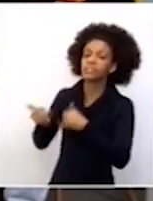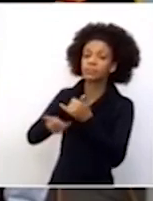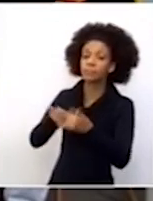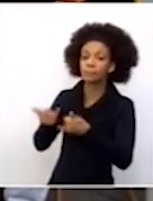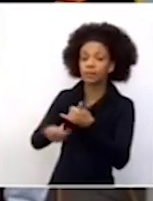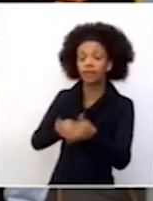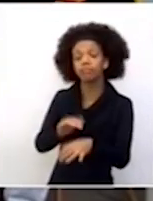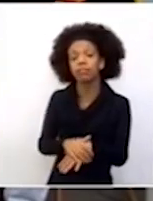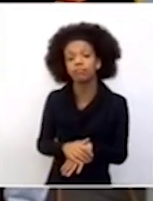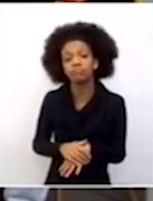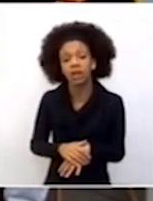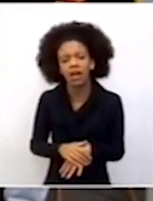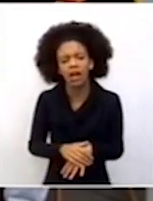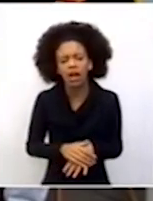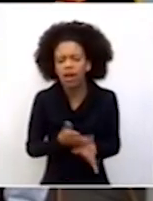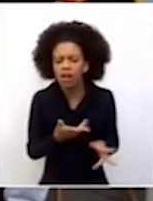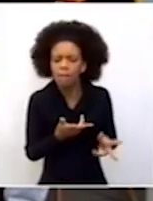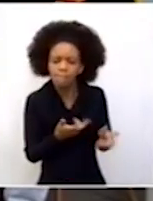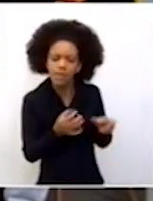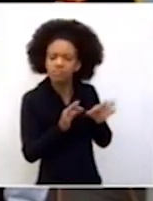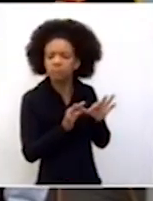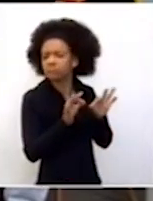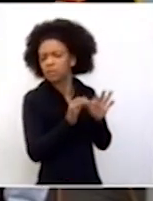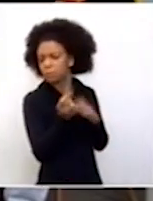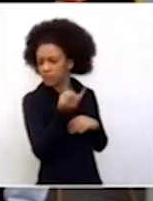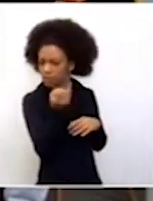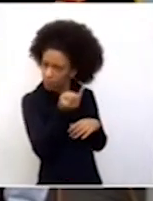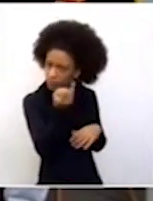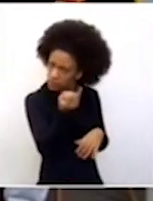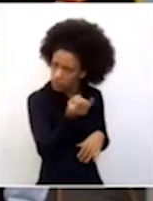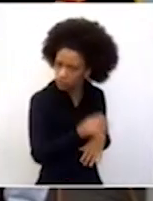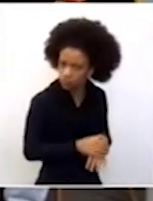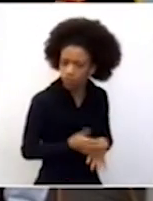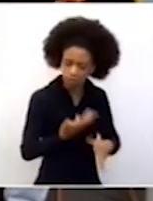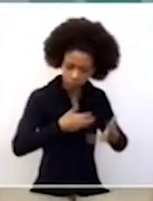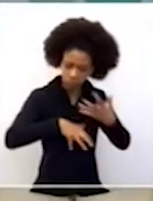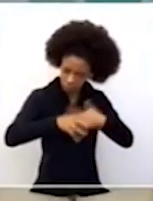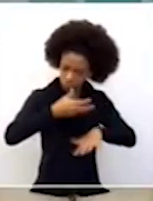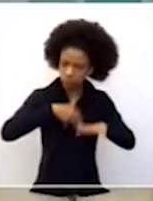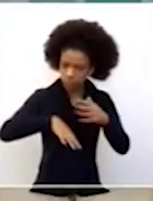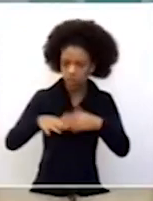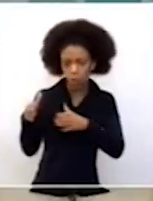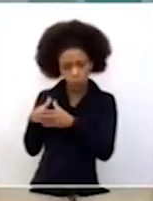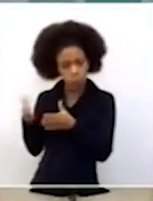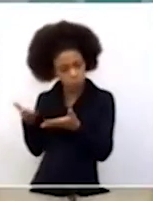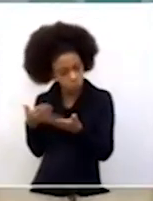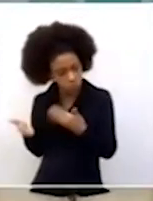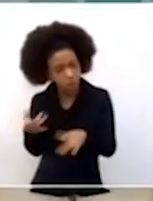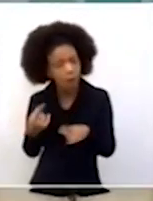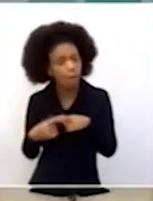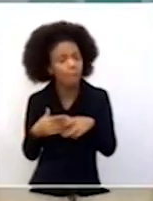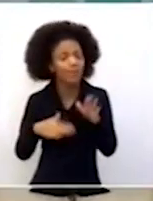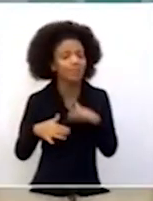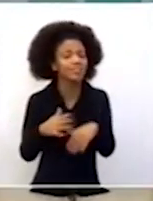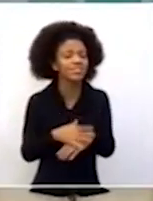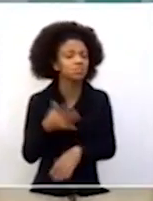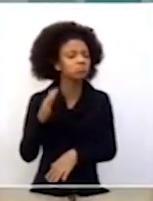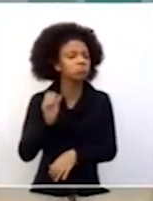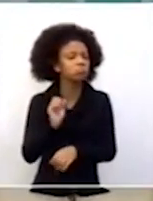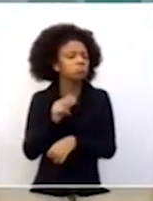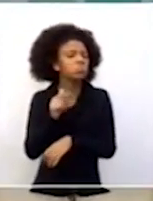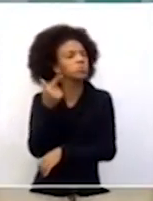né, aparentemente simples, que é muito importante essa contribuição de vocês no chat, porque às vezes a gente não parava para